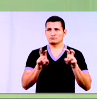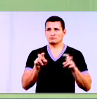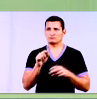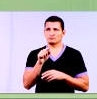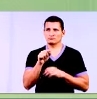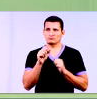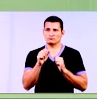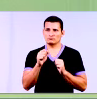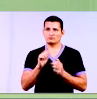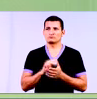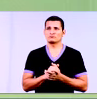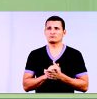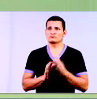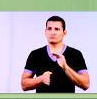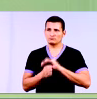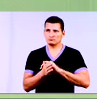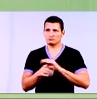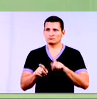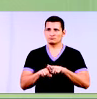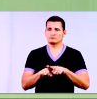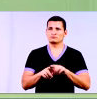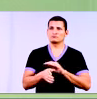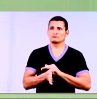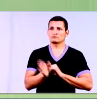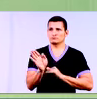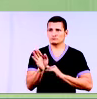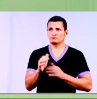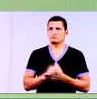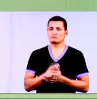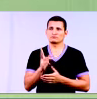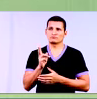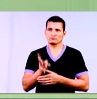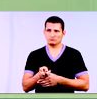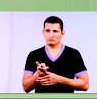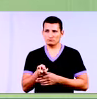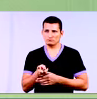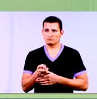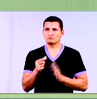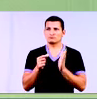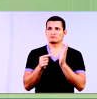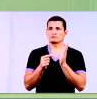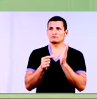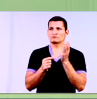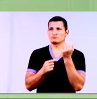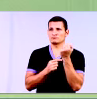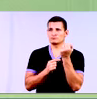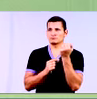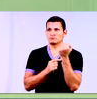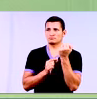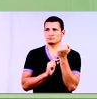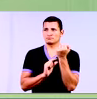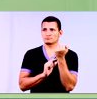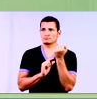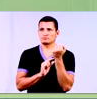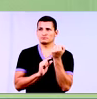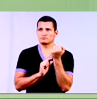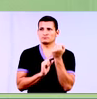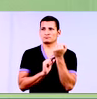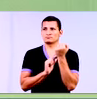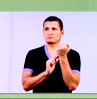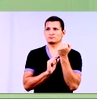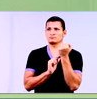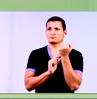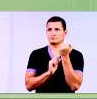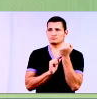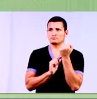ser tanto dispositivo de entrada quanto saída, da mesma forma que é o pendrive. Uma coisa interessante que a gente pode visualizar são as